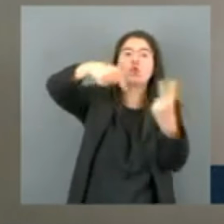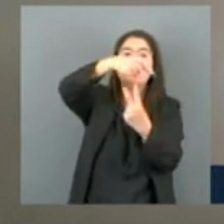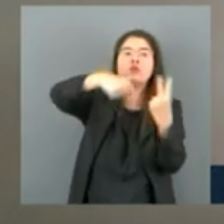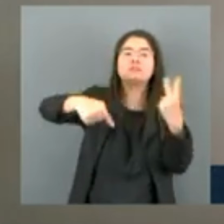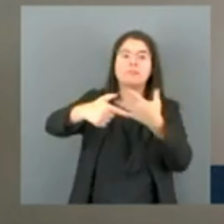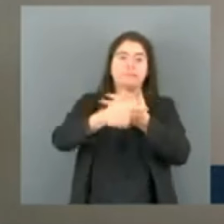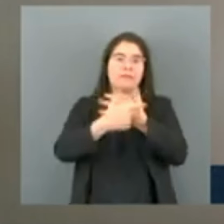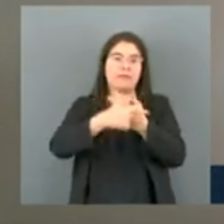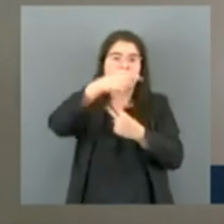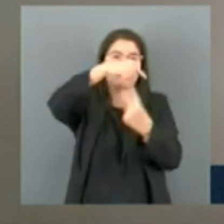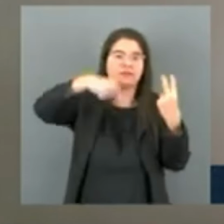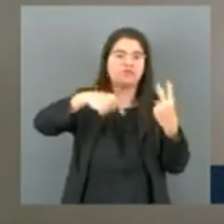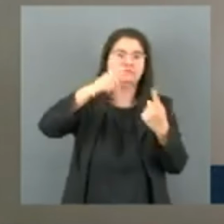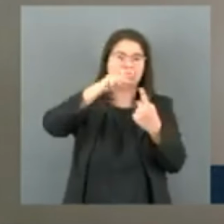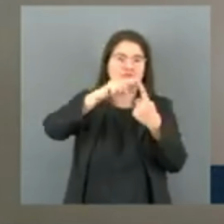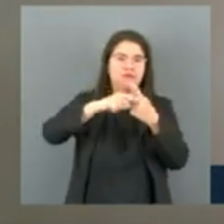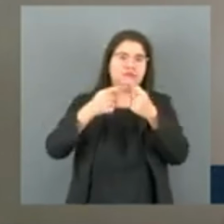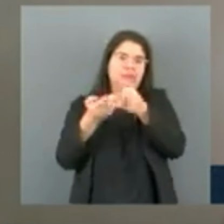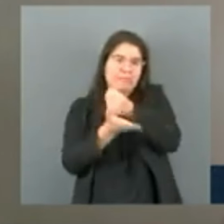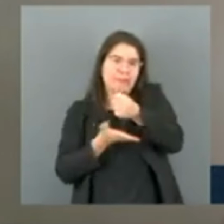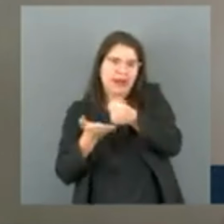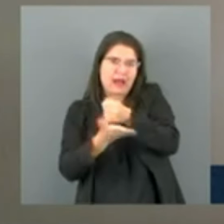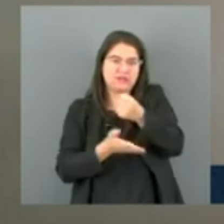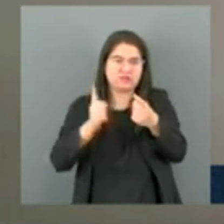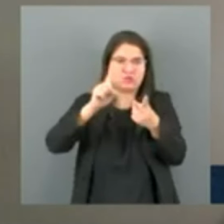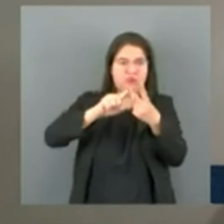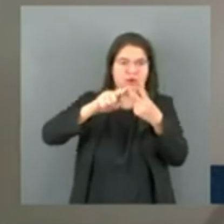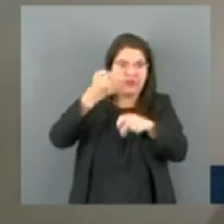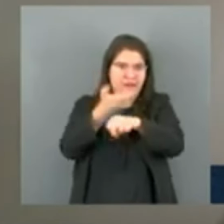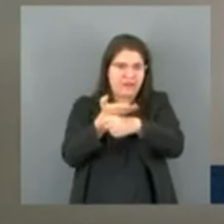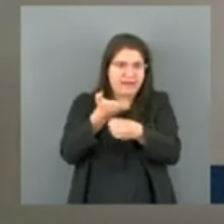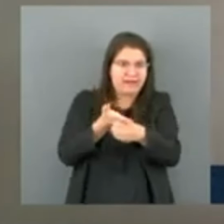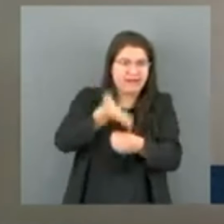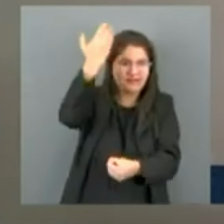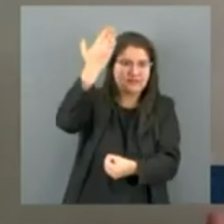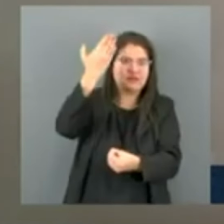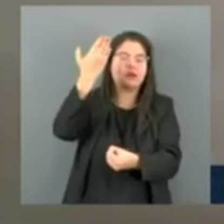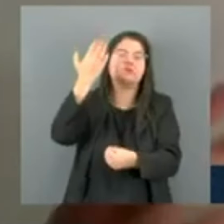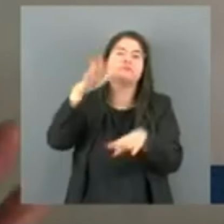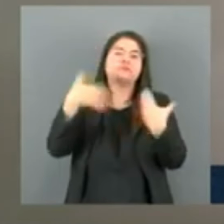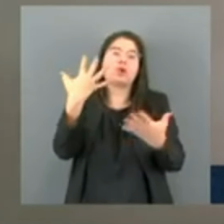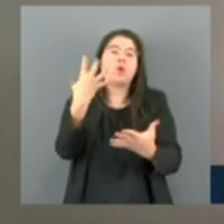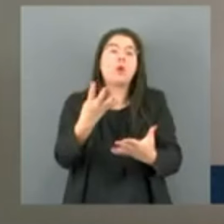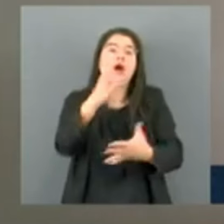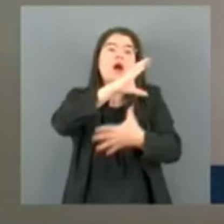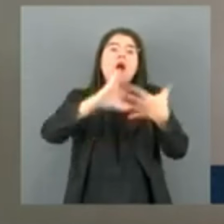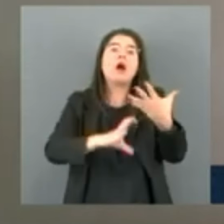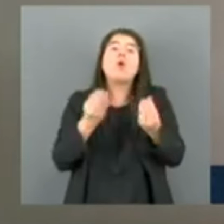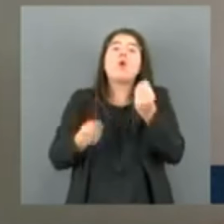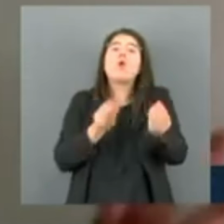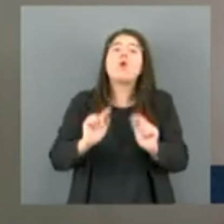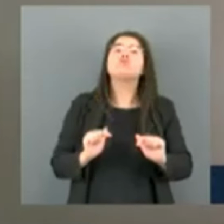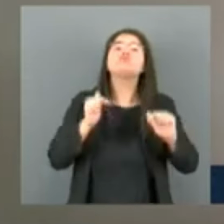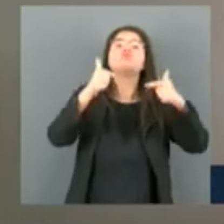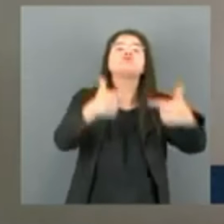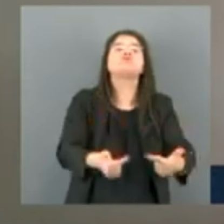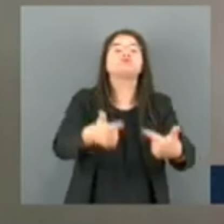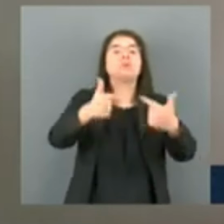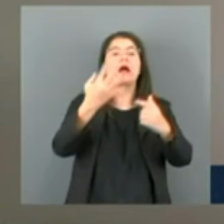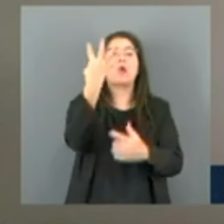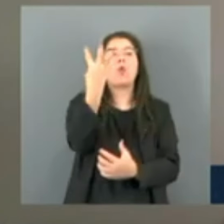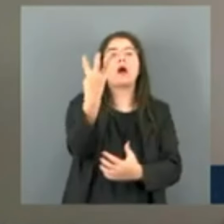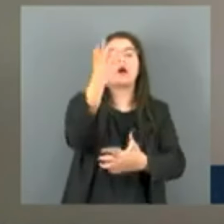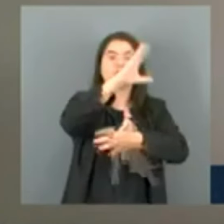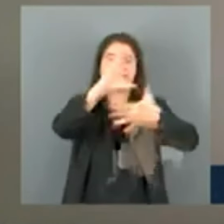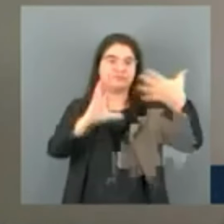um terapeuta nível básico e avançado, tecnicamente ficando 4 categorias. Então, como seria a atuação dessas quatro categorias?